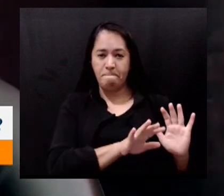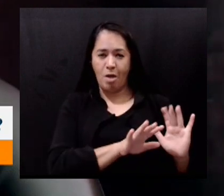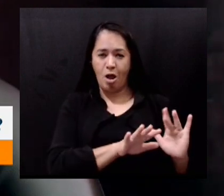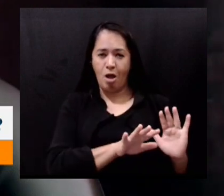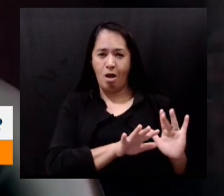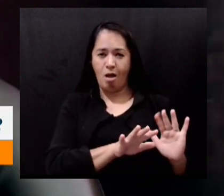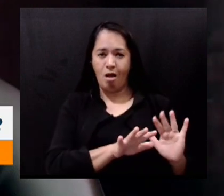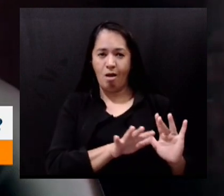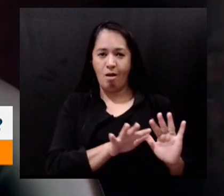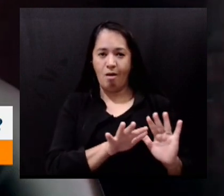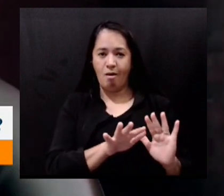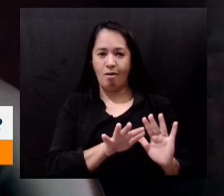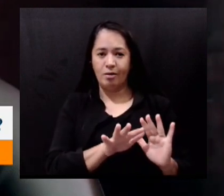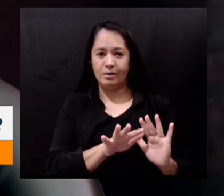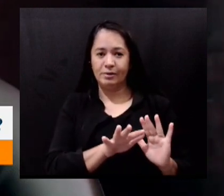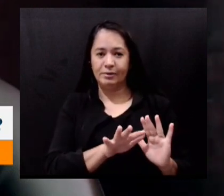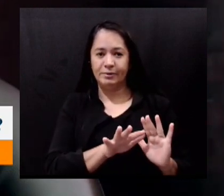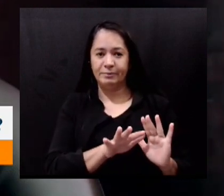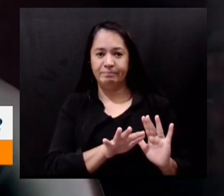e